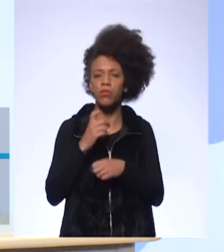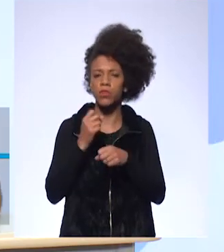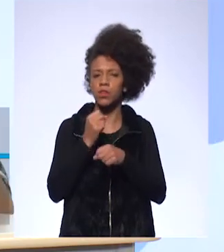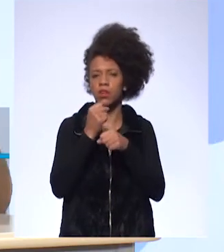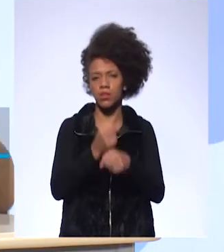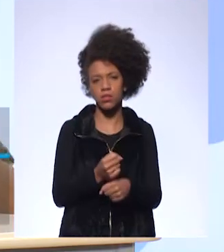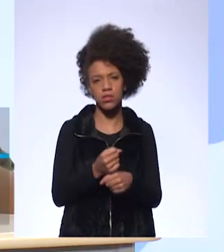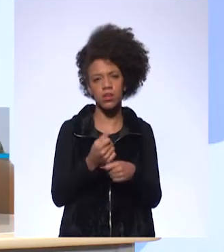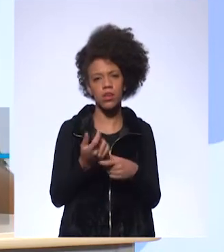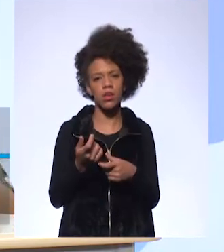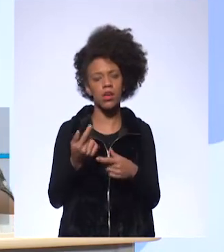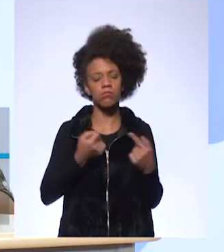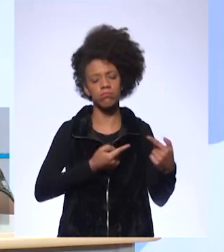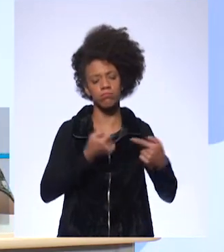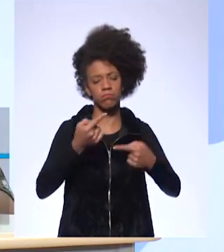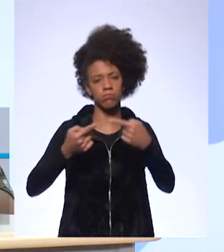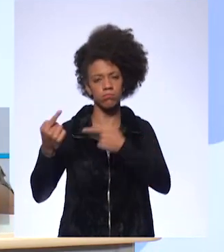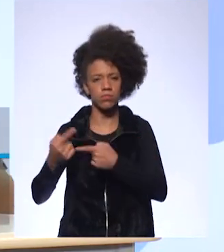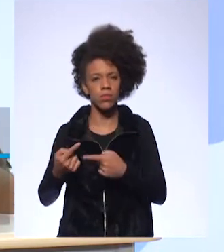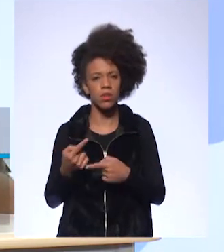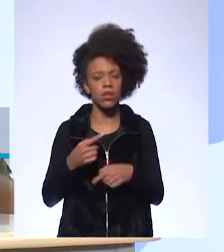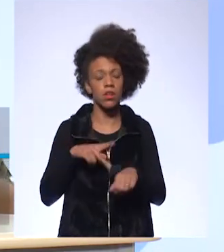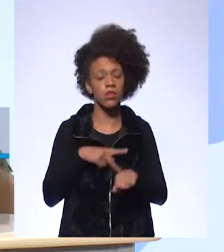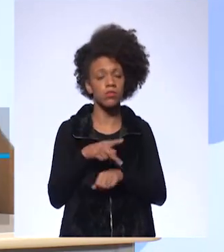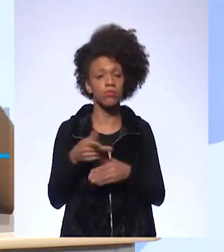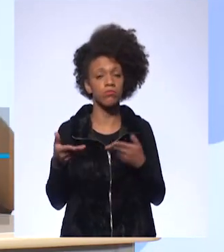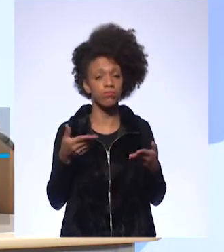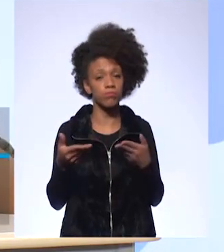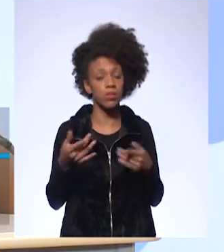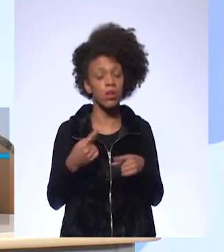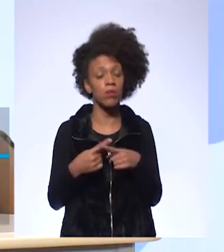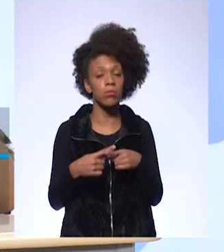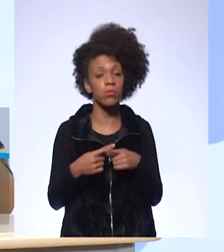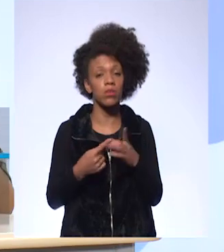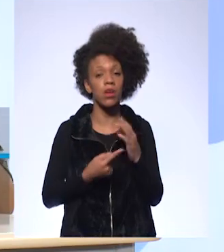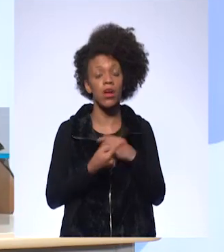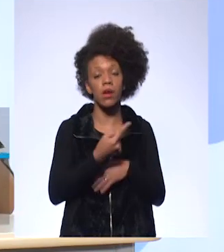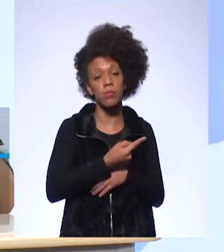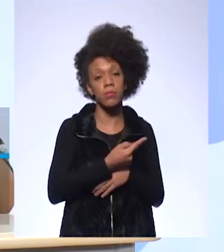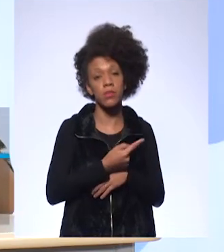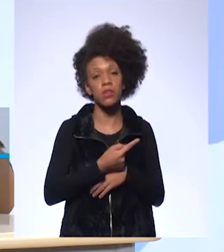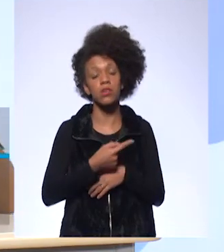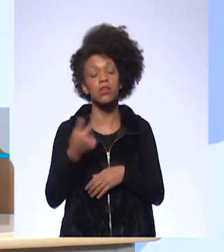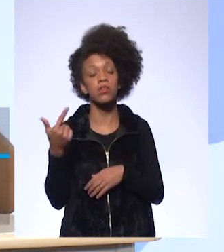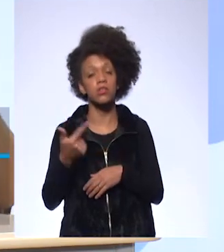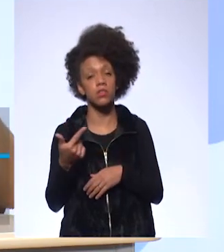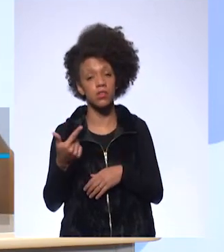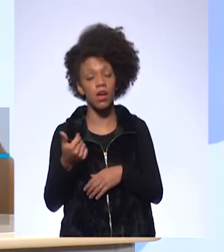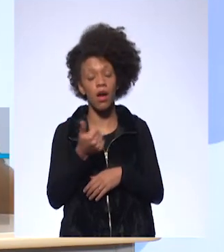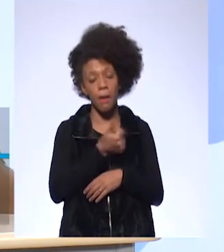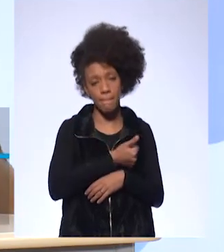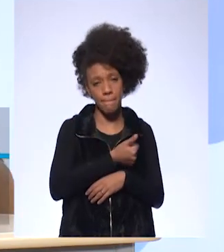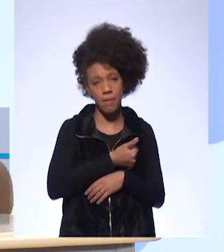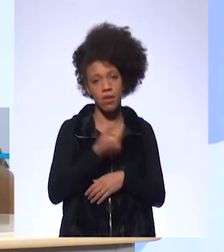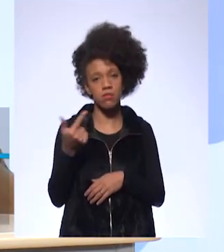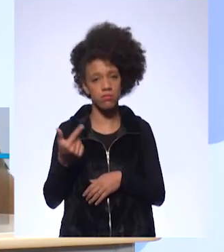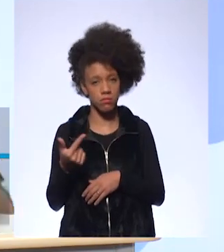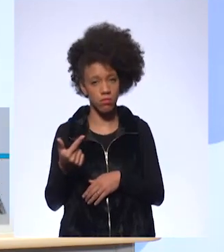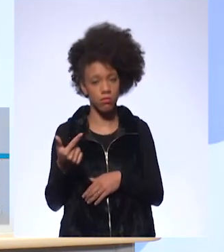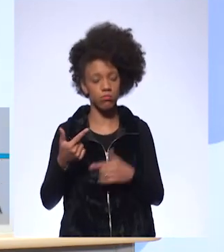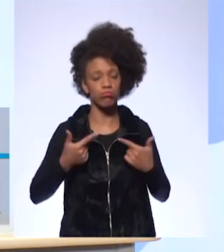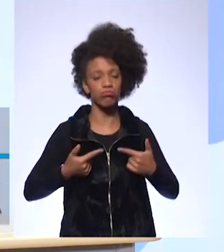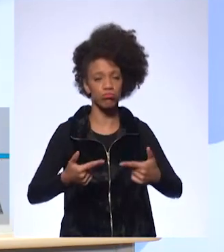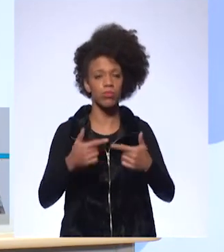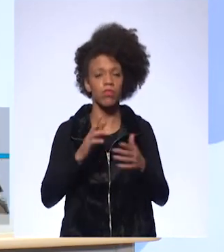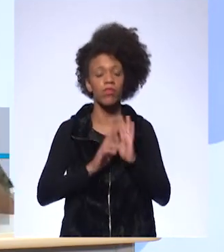as competições ali entre os países, até porque a Primeira e a Segunda Guerra Mundial foram resultado dessas